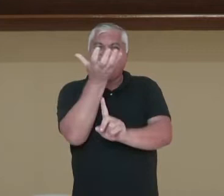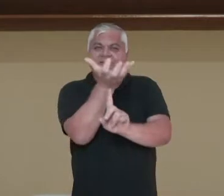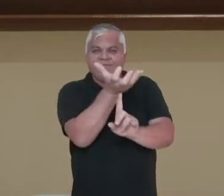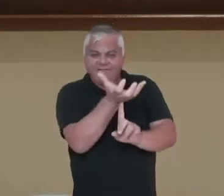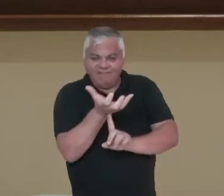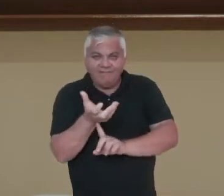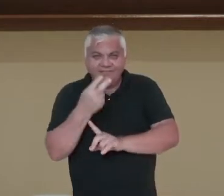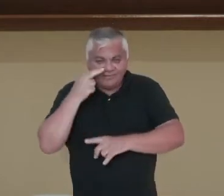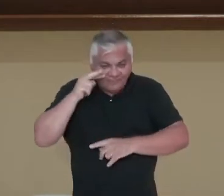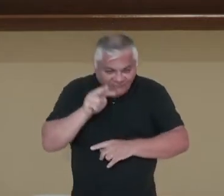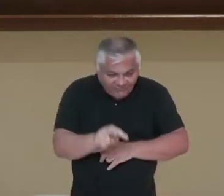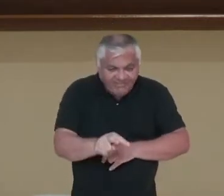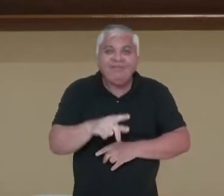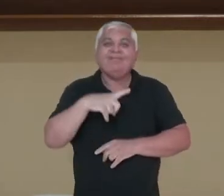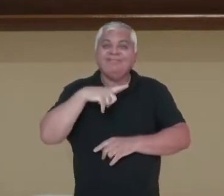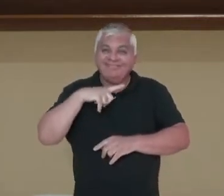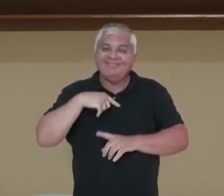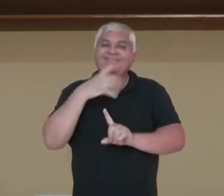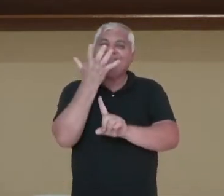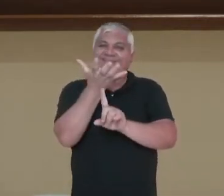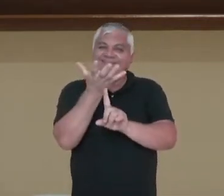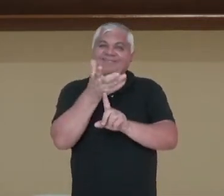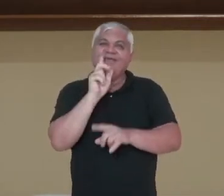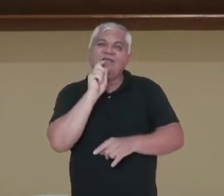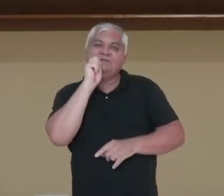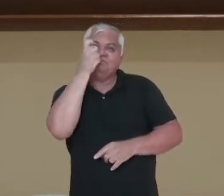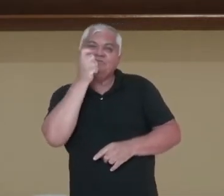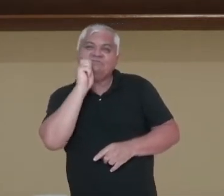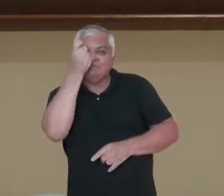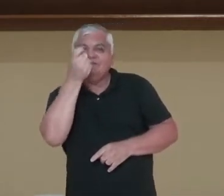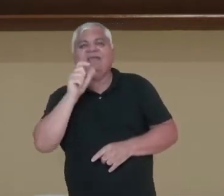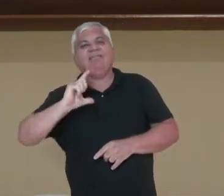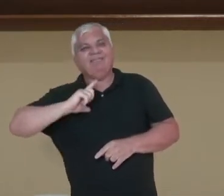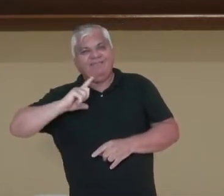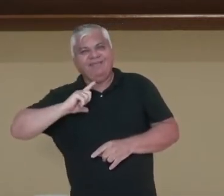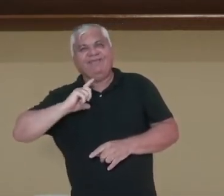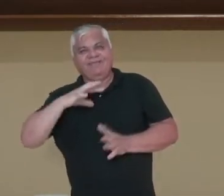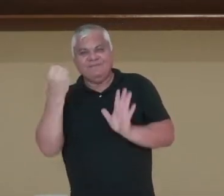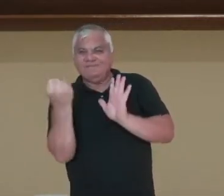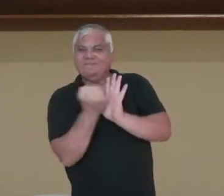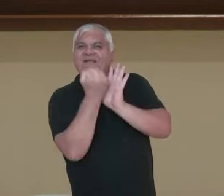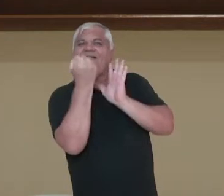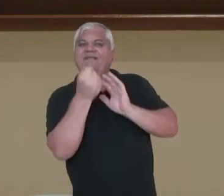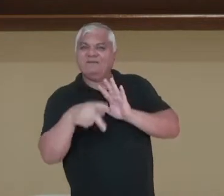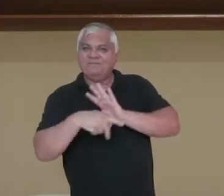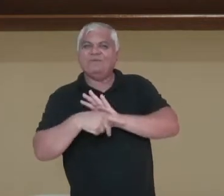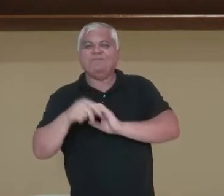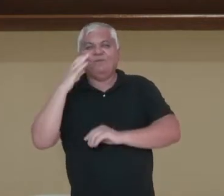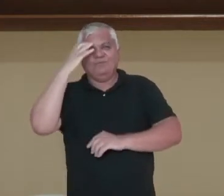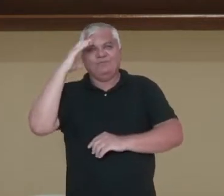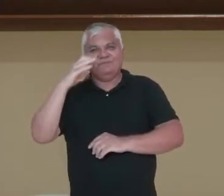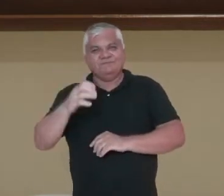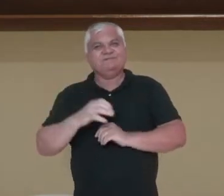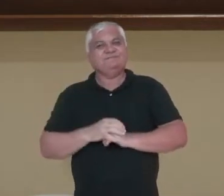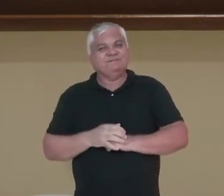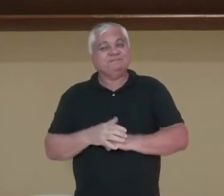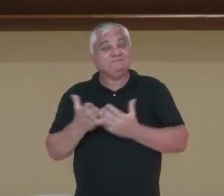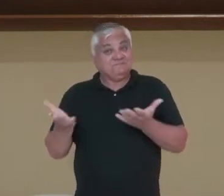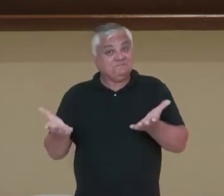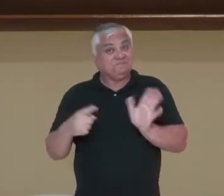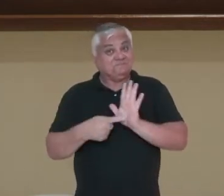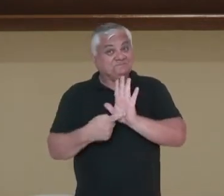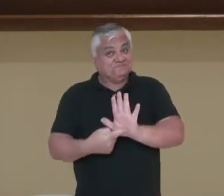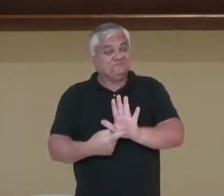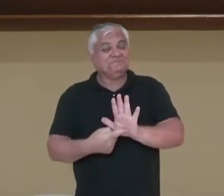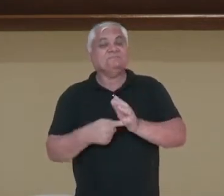Petit Pavé, né, o desenho do pinhão. Pinhão é o símbolo, né, da cidade de Curitiba, que é representação